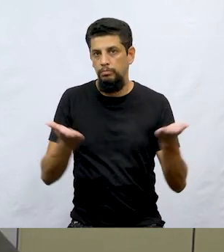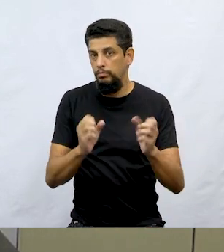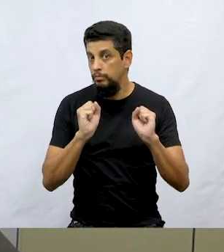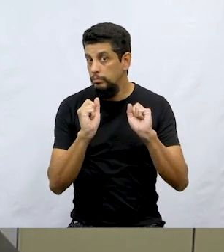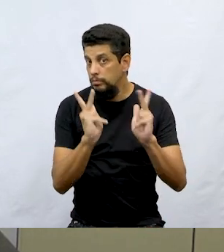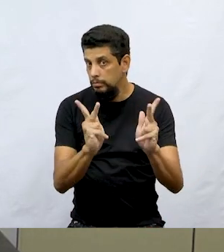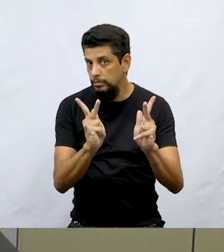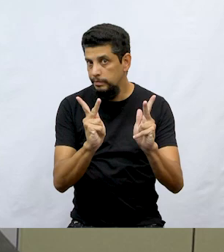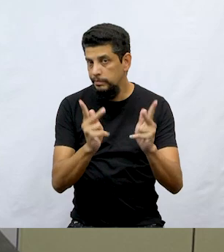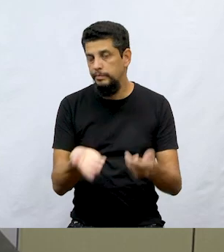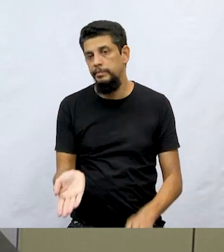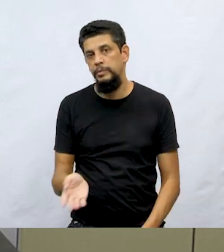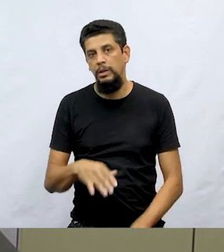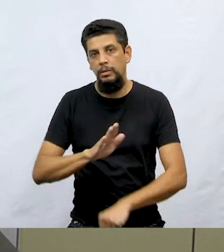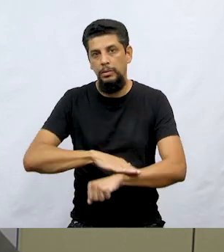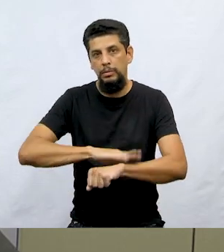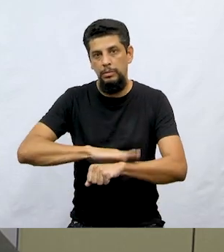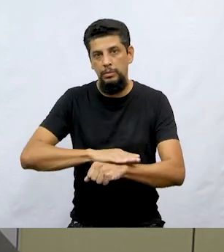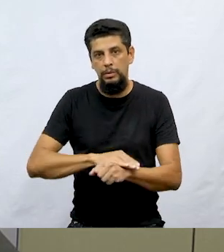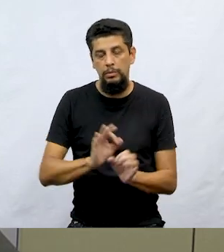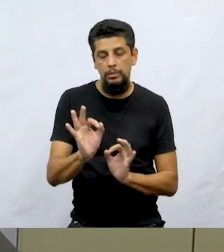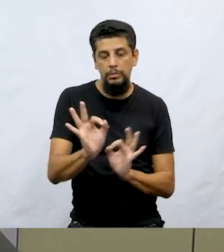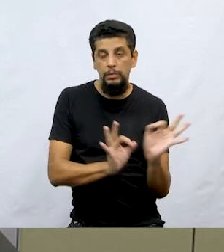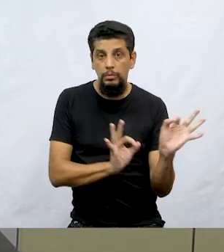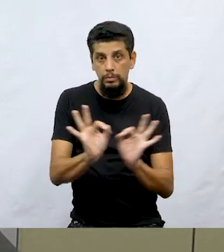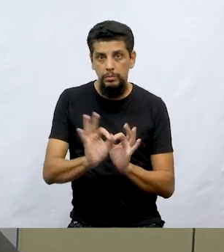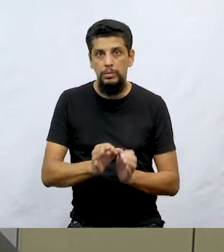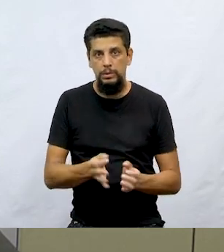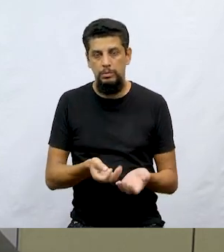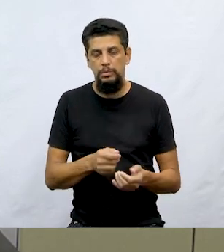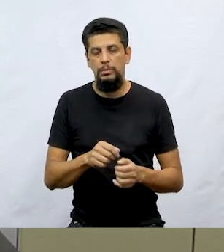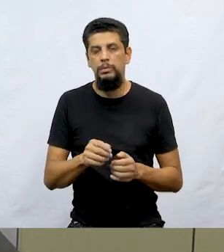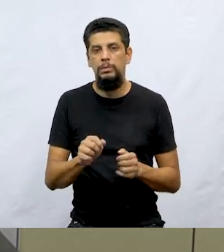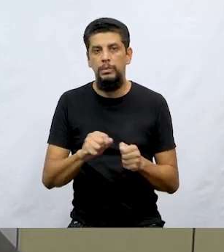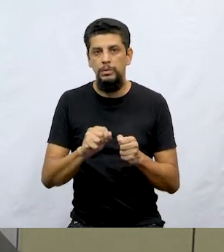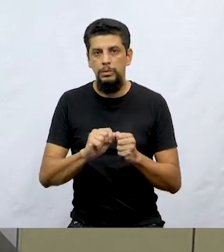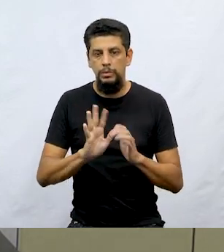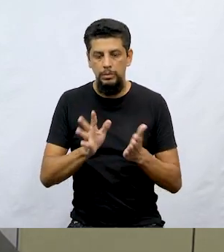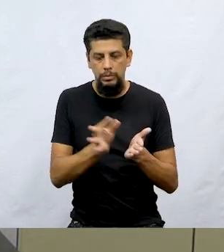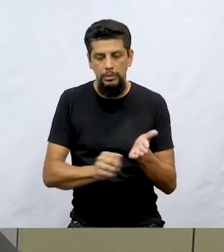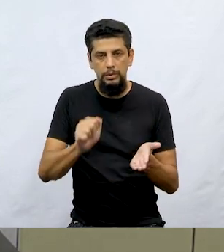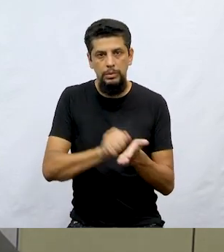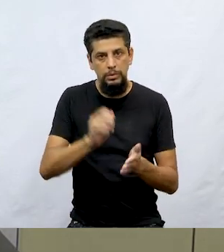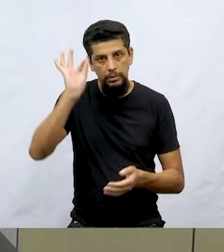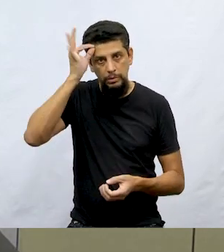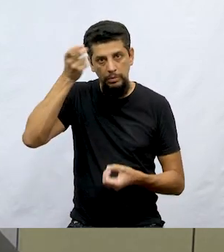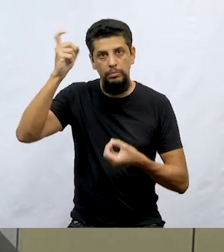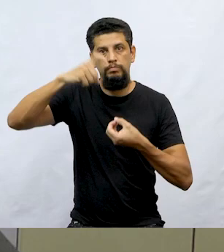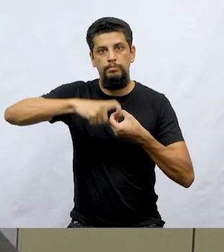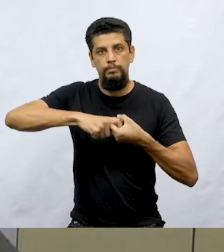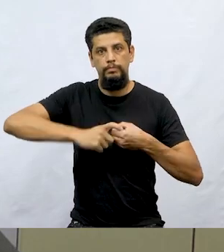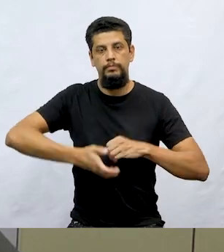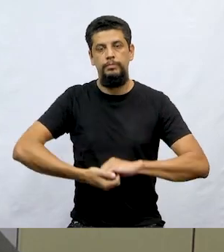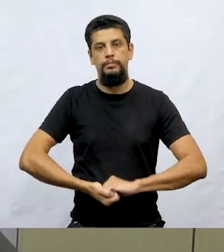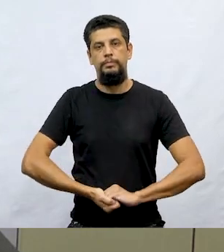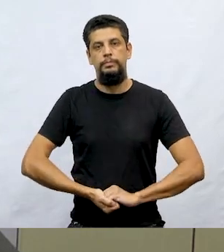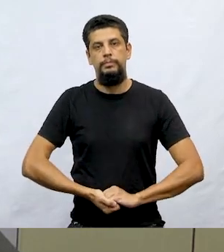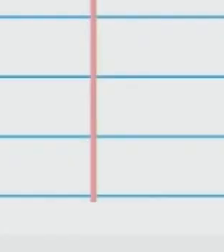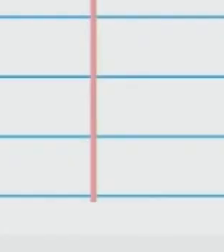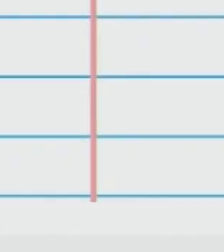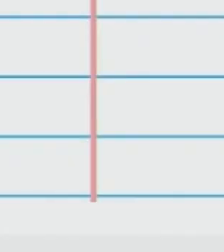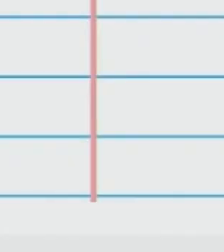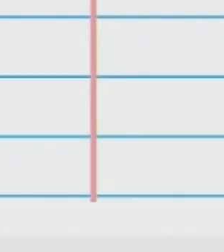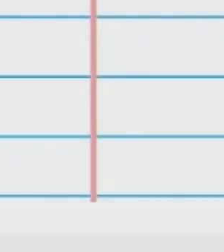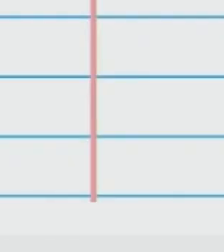hoje. Ok? Então vamos dar um tempinho também para vocês agora, para vocês fazerem esse registro e a gente já retorna.